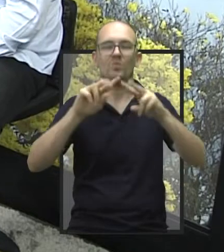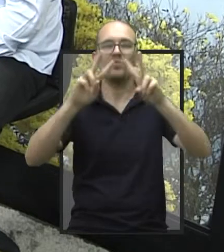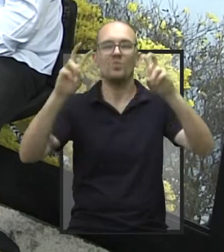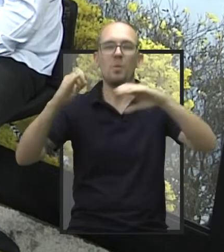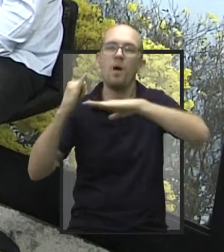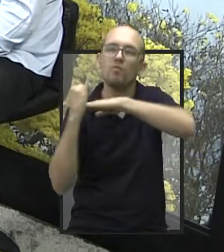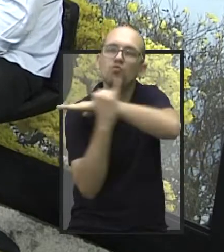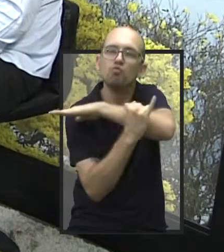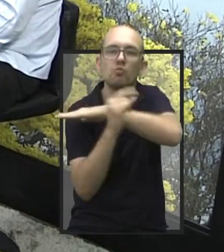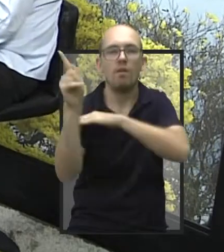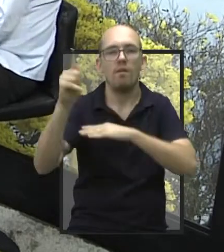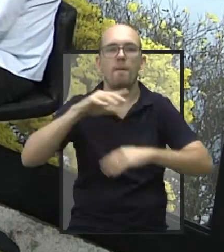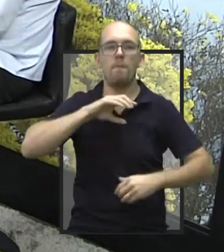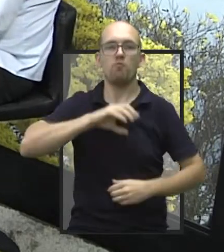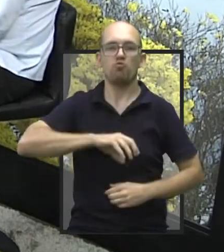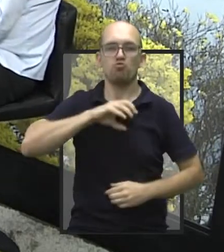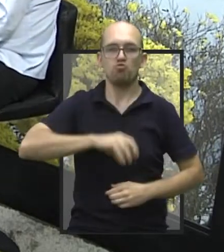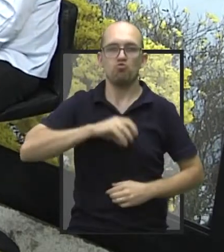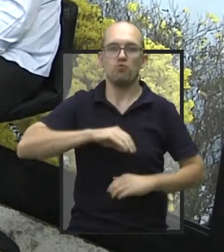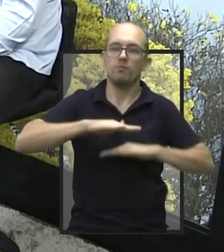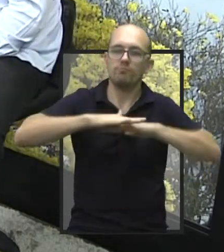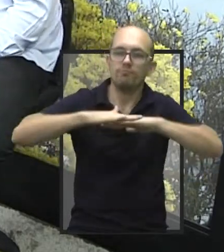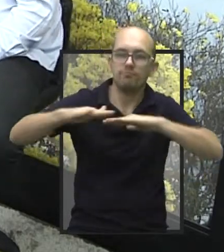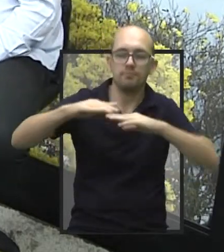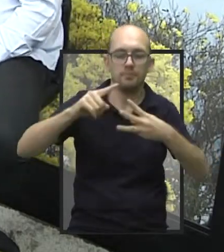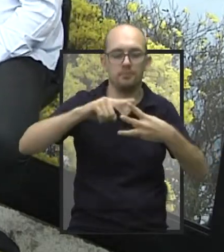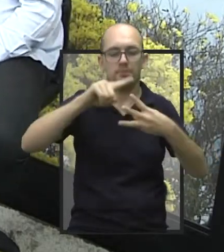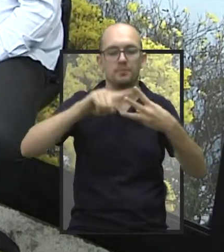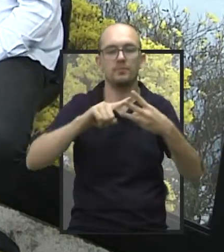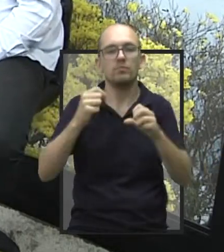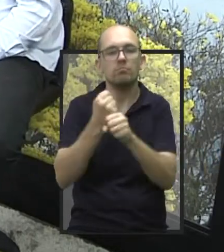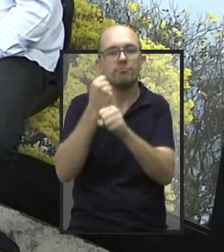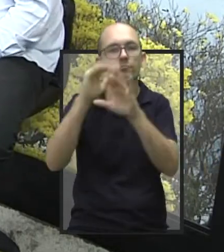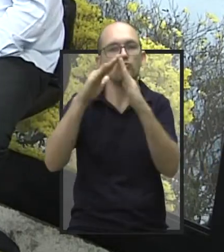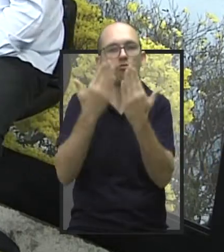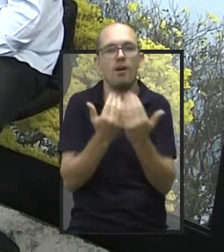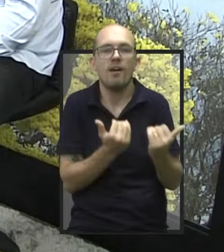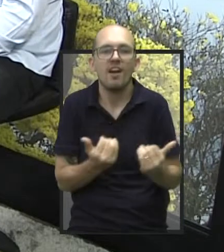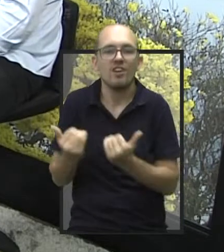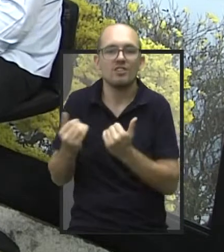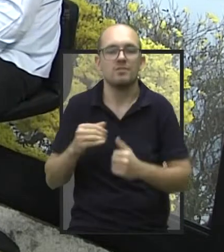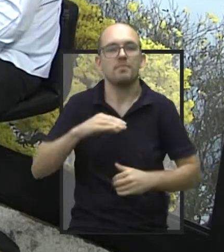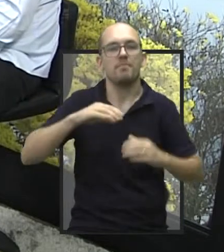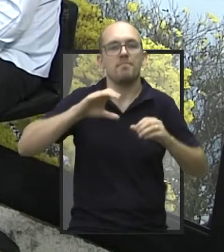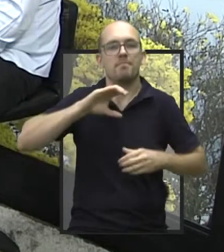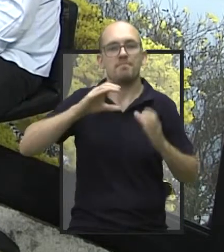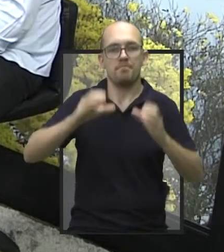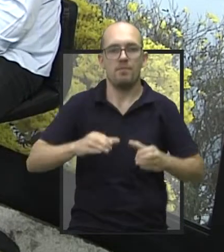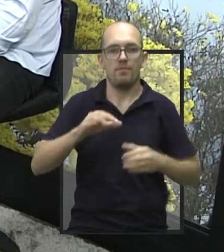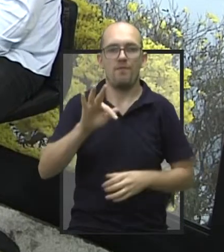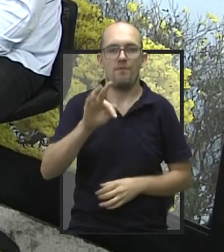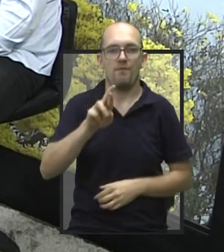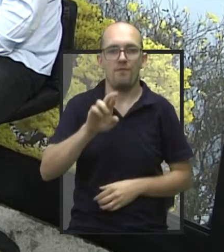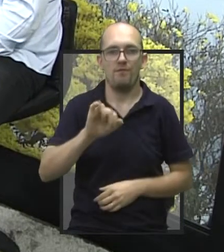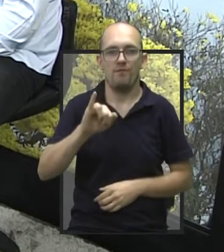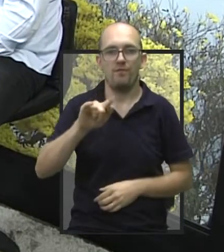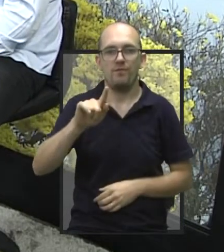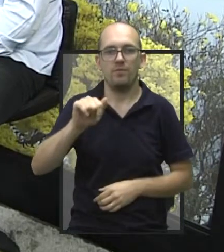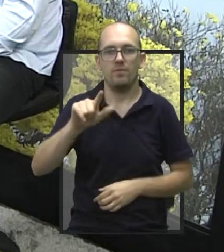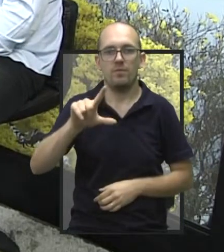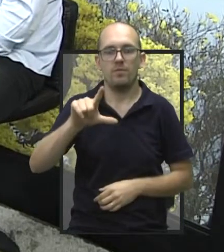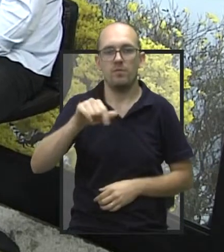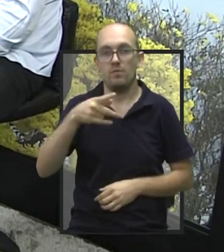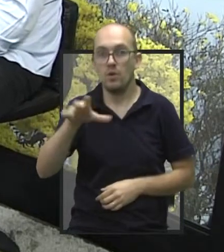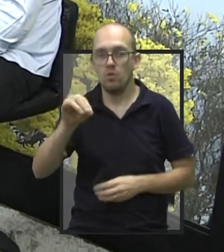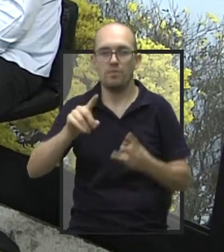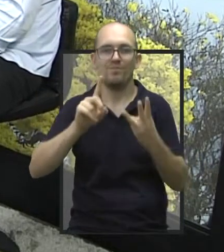de Potunduva, uma para construção de creche no residencial Frei Galvão e uma para manutenção de estradas rurais. Agora ainda falta